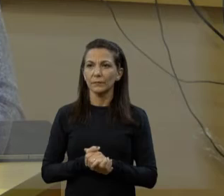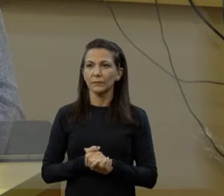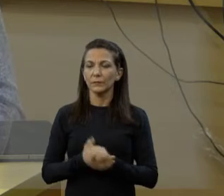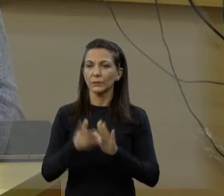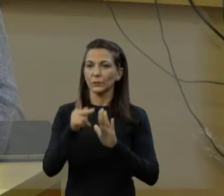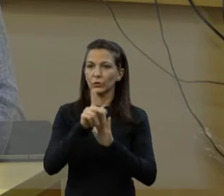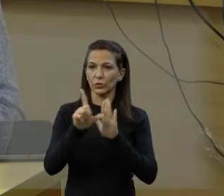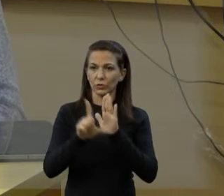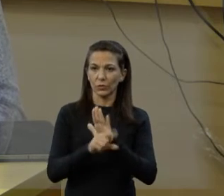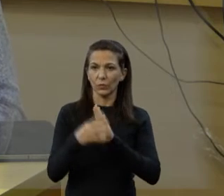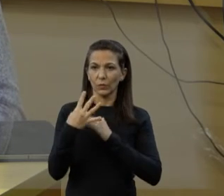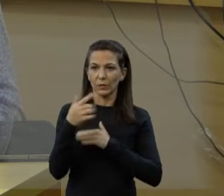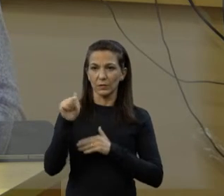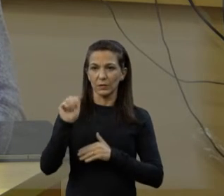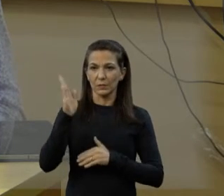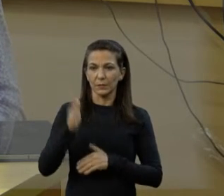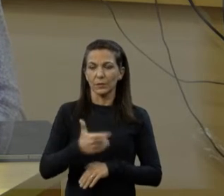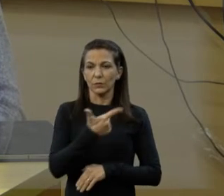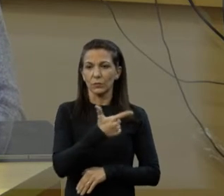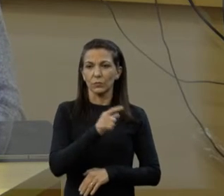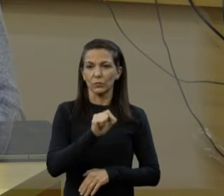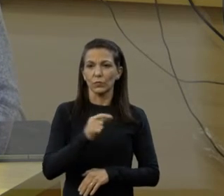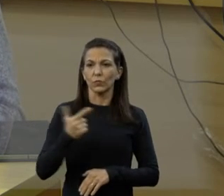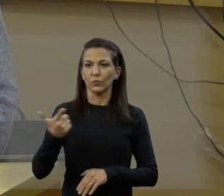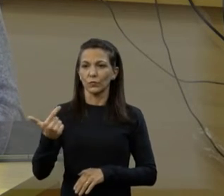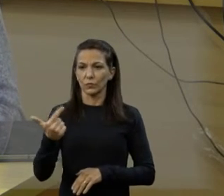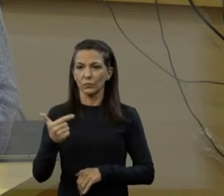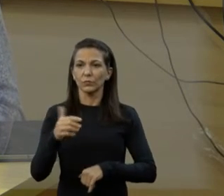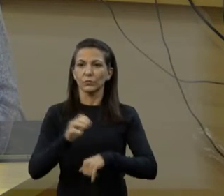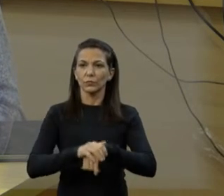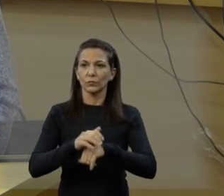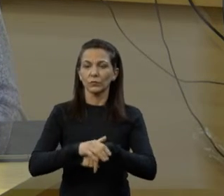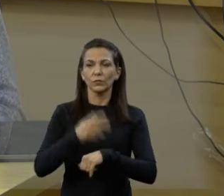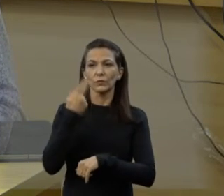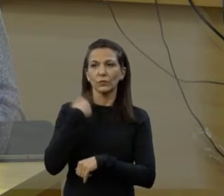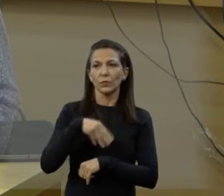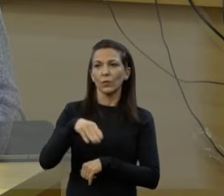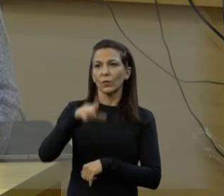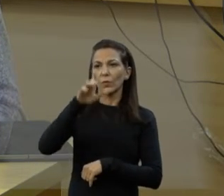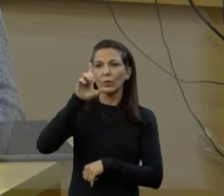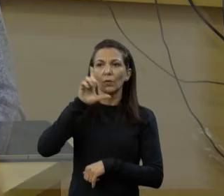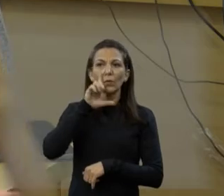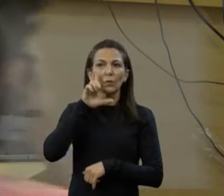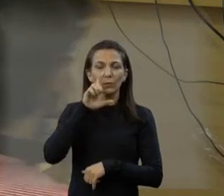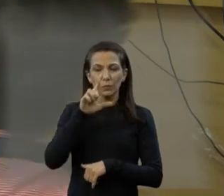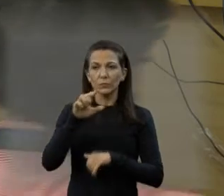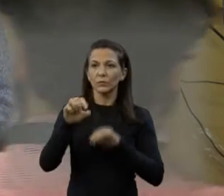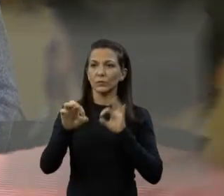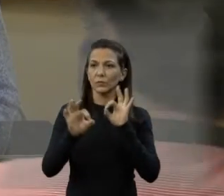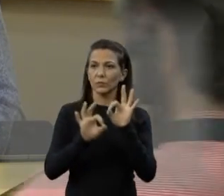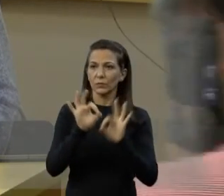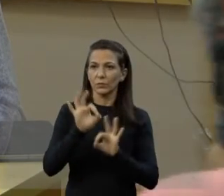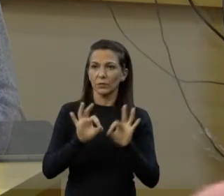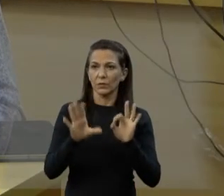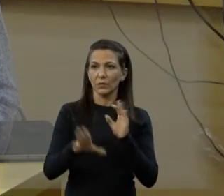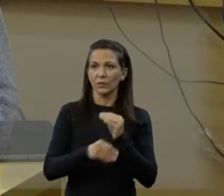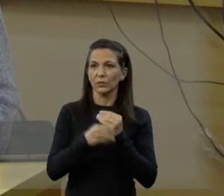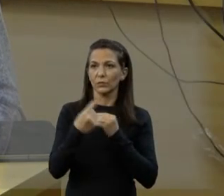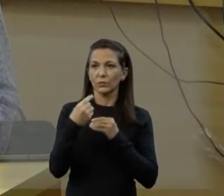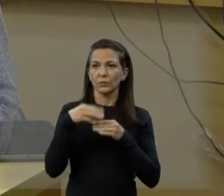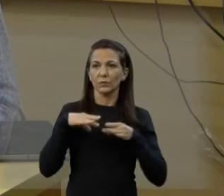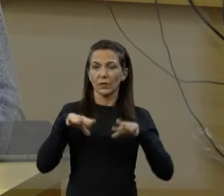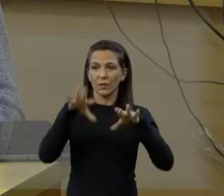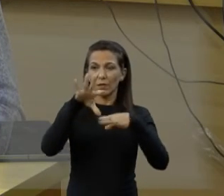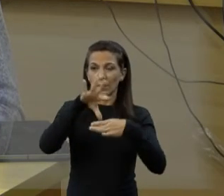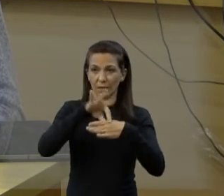ao projeto de lei 47 2022 iniciativa do vereador Lucas Greco modifica diretrizes constantes no anexo único